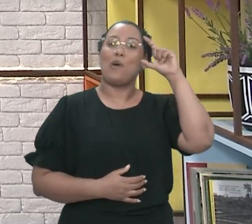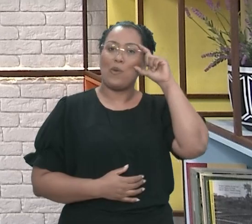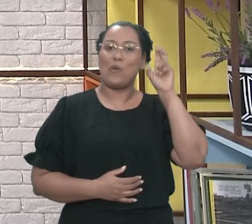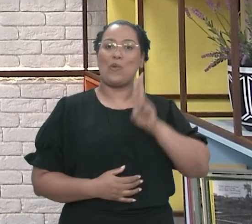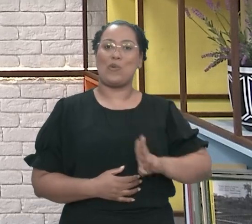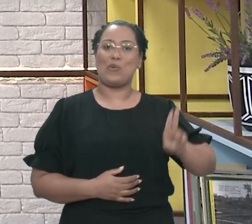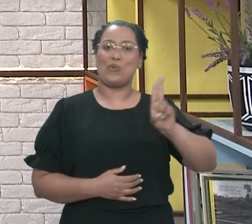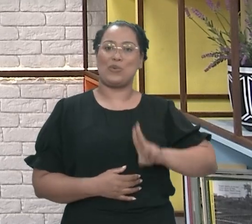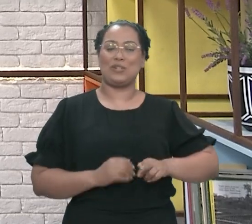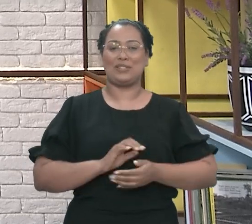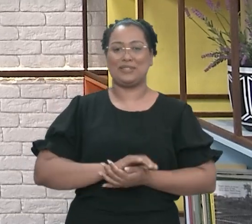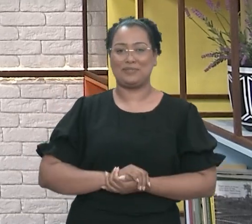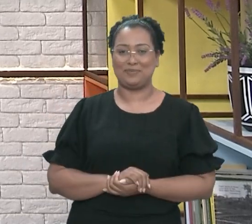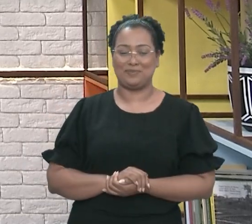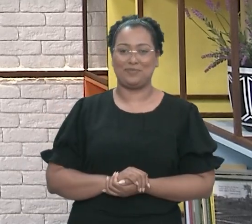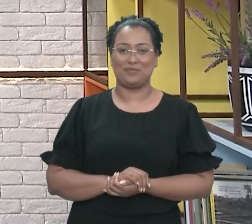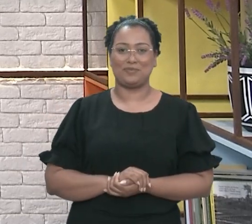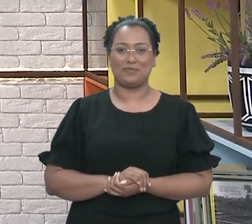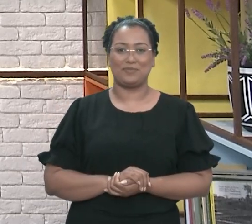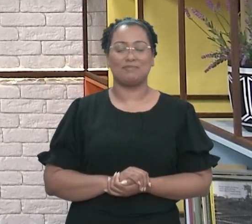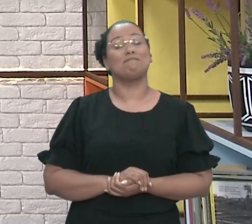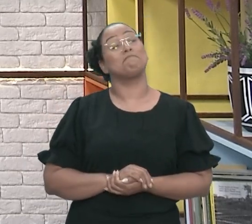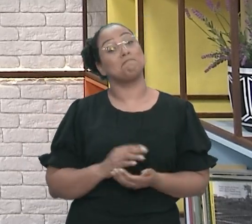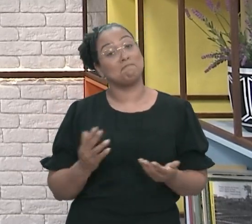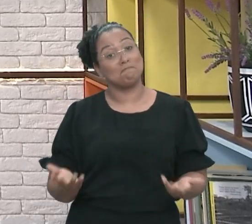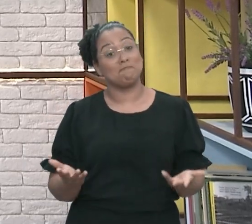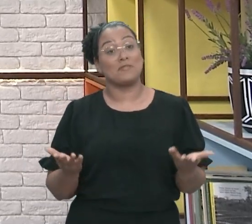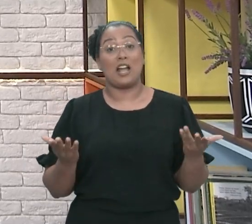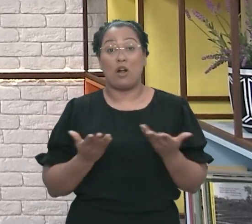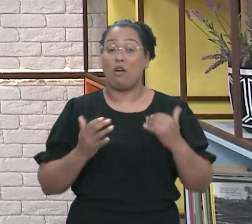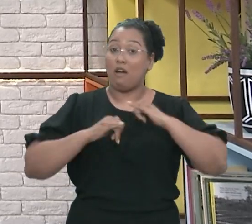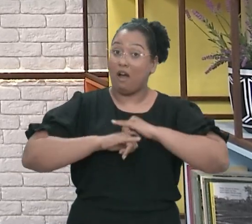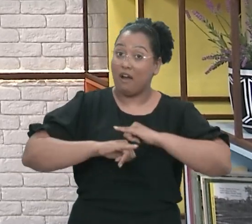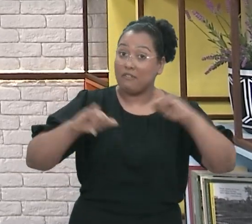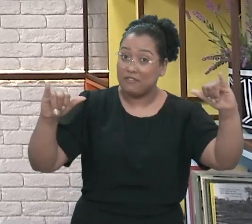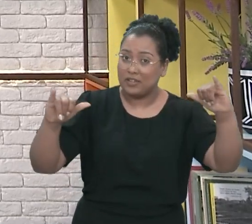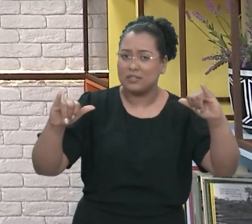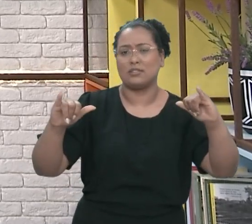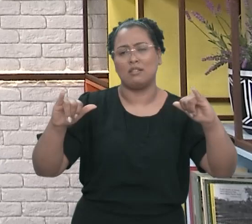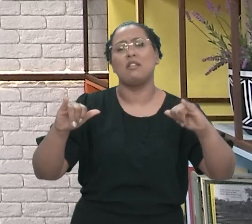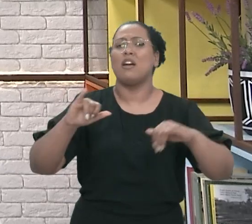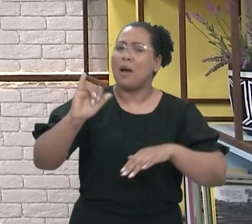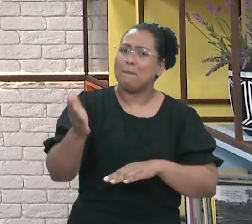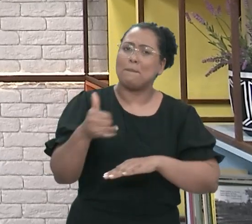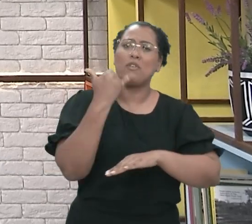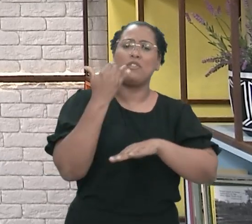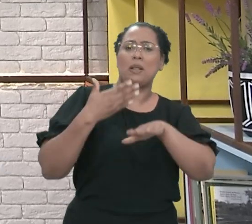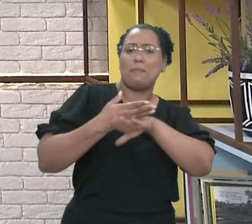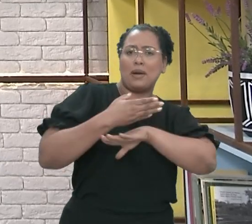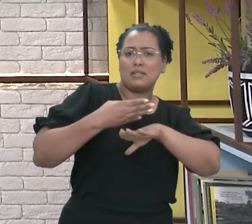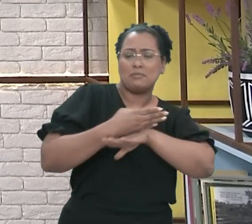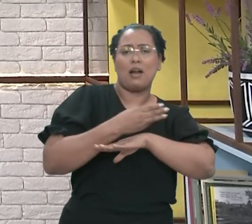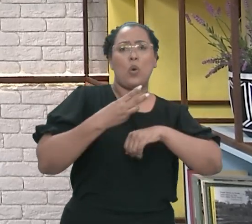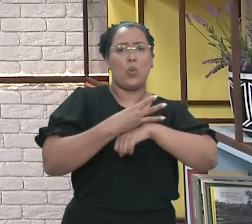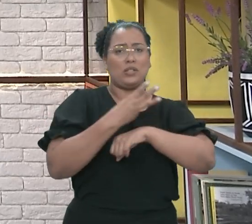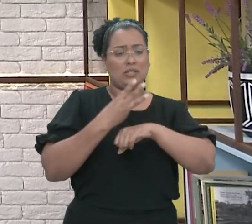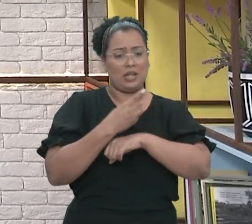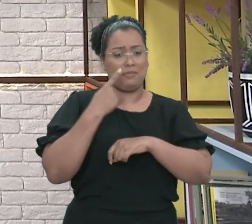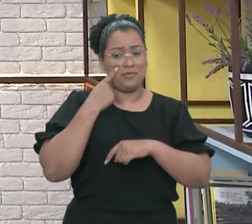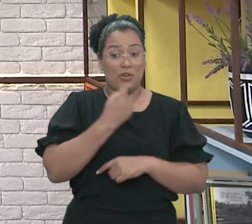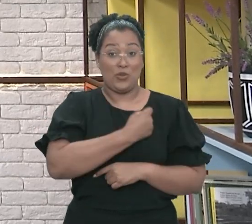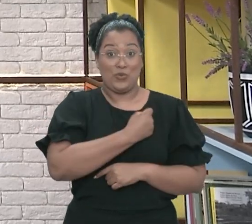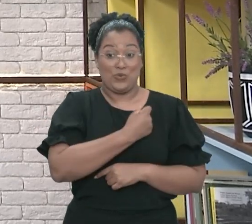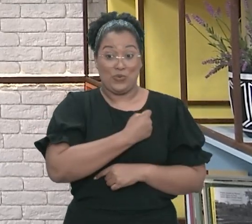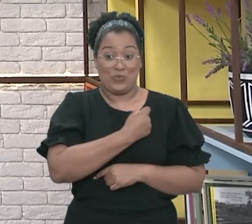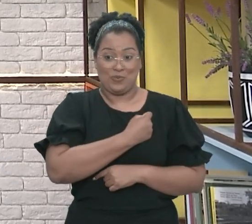também usa óculos. Muito bem, e eu quero te lembrar de participar com a gente por meio do nosso WhatsApp. É só você mandar a sua mensagem